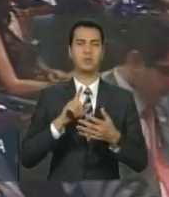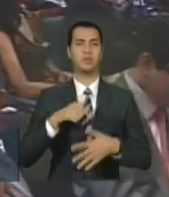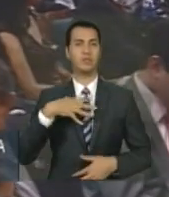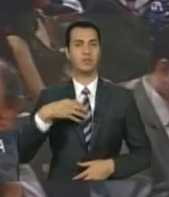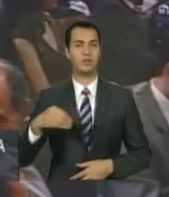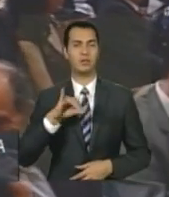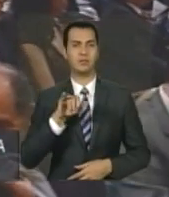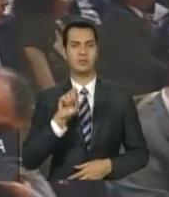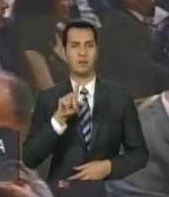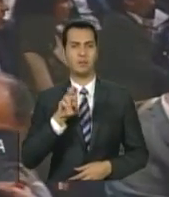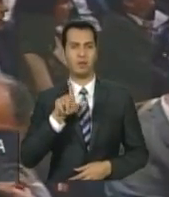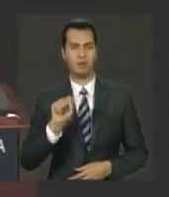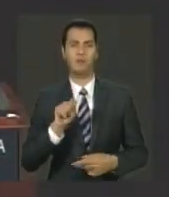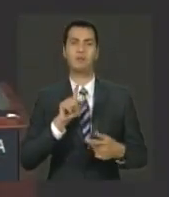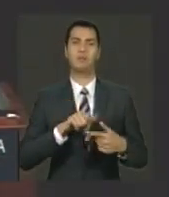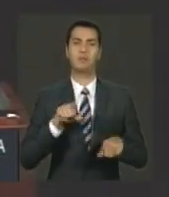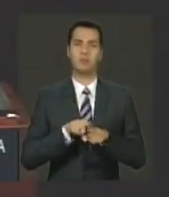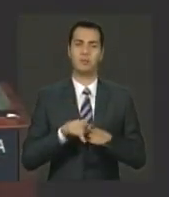Rafaela.